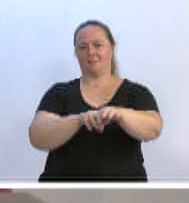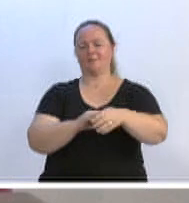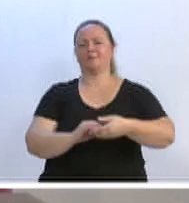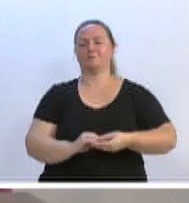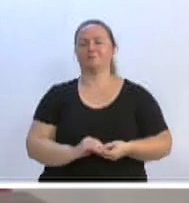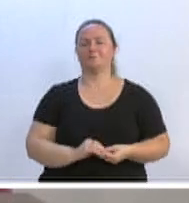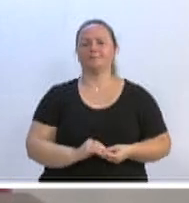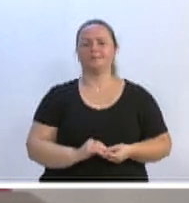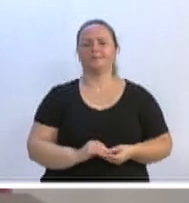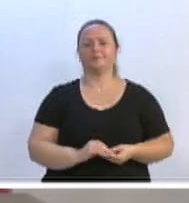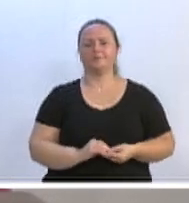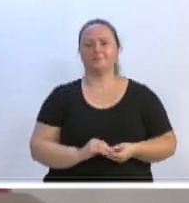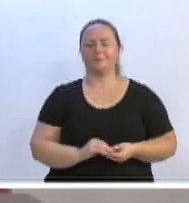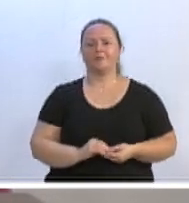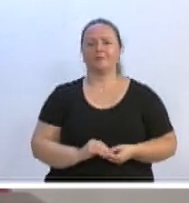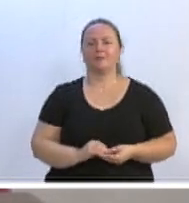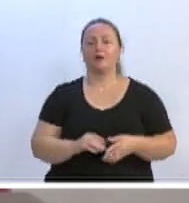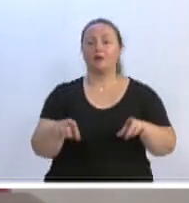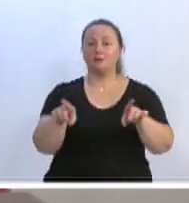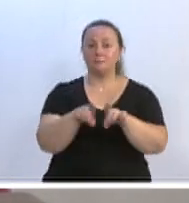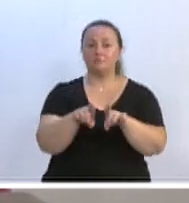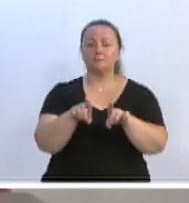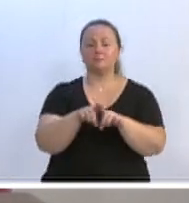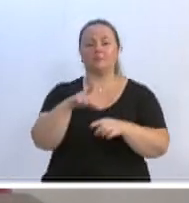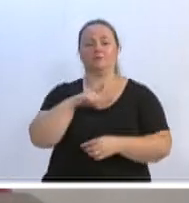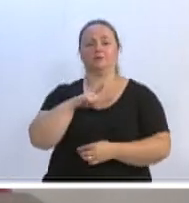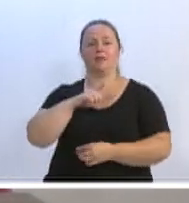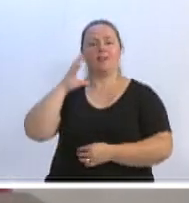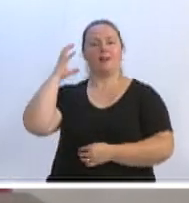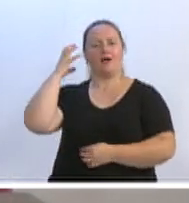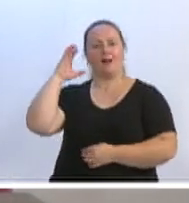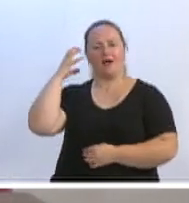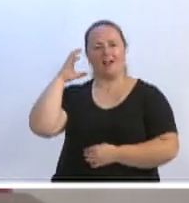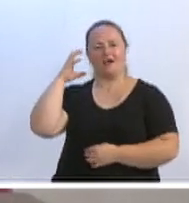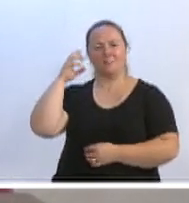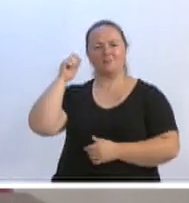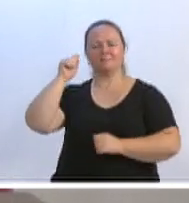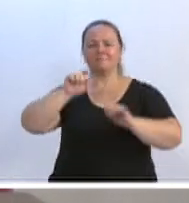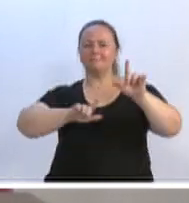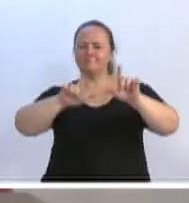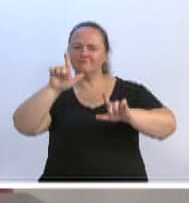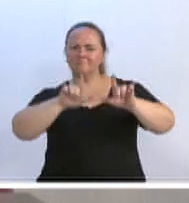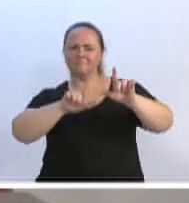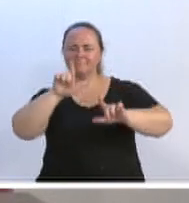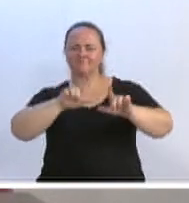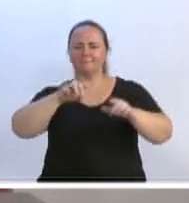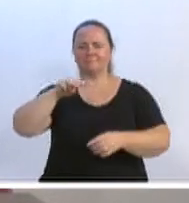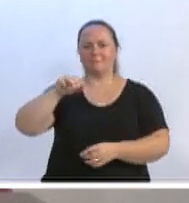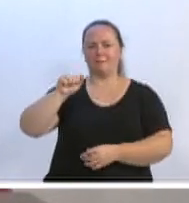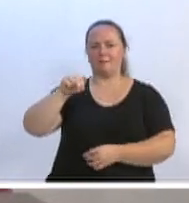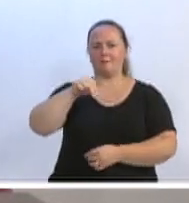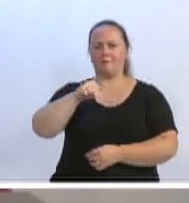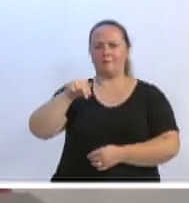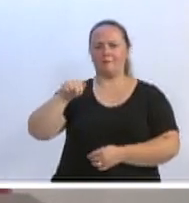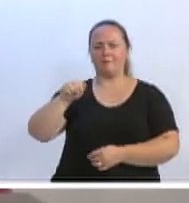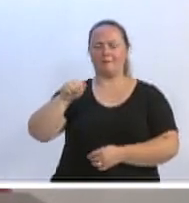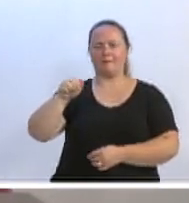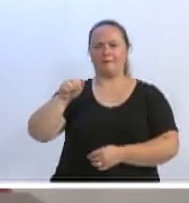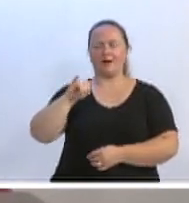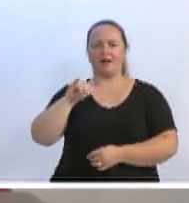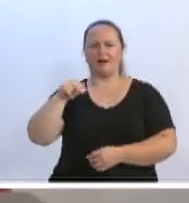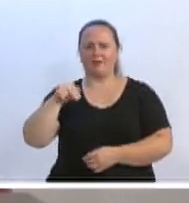Temos também a rádio e TV Web Manaim, que é a maior em audiência no